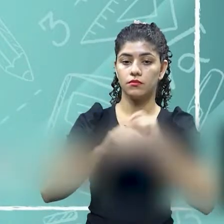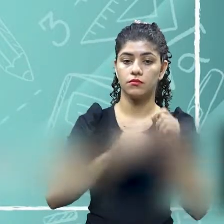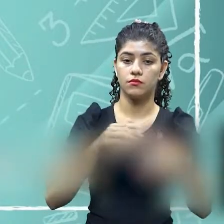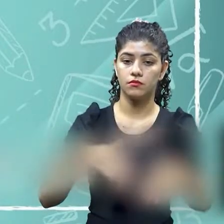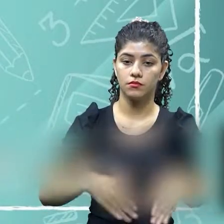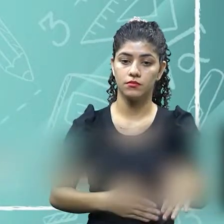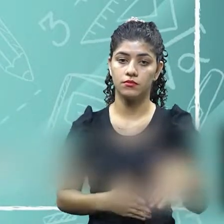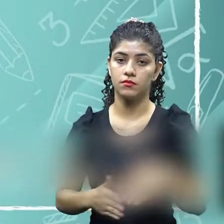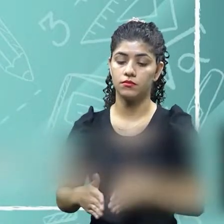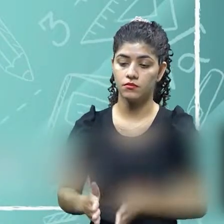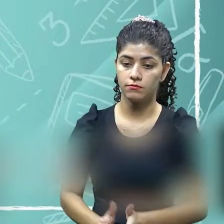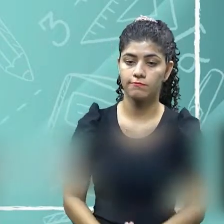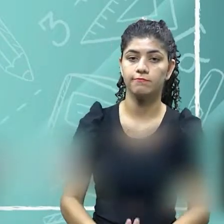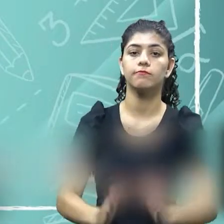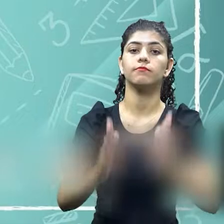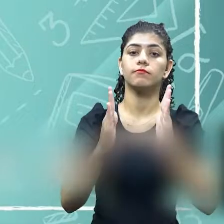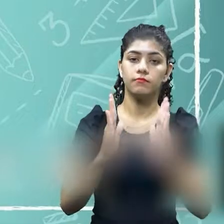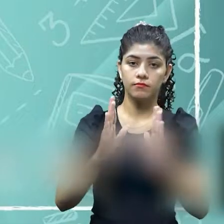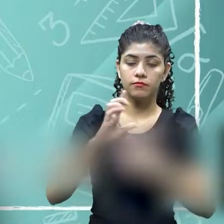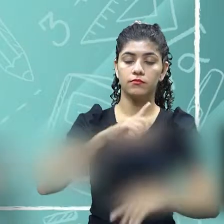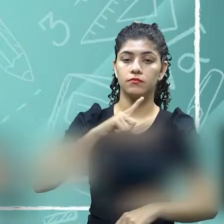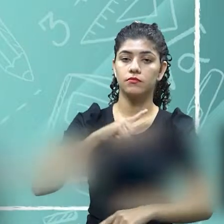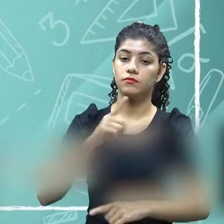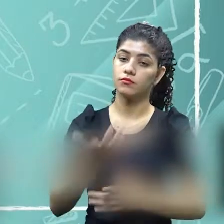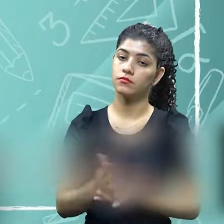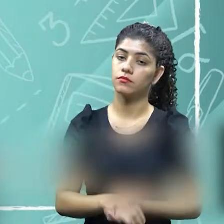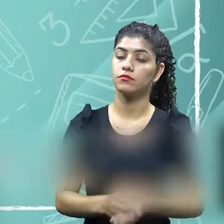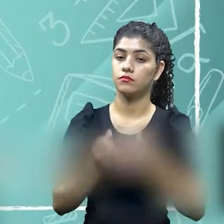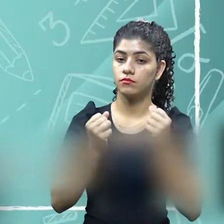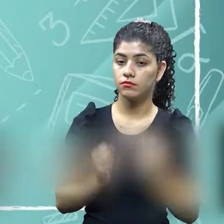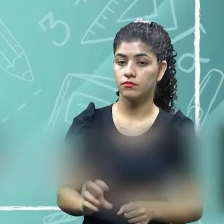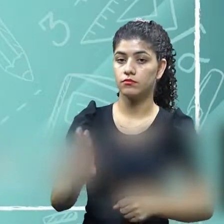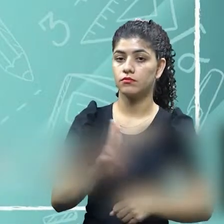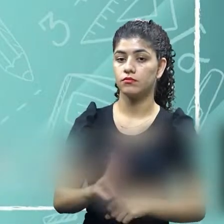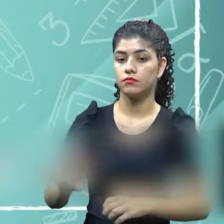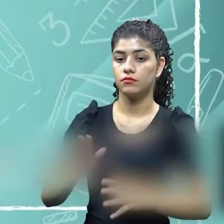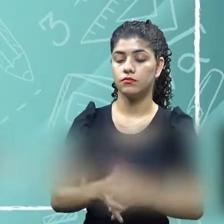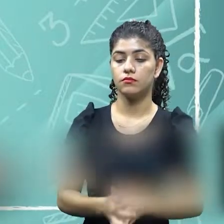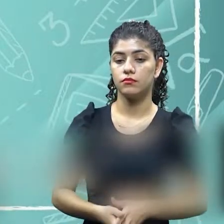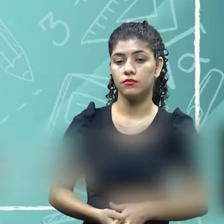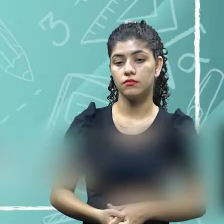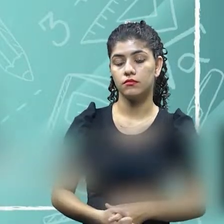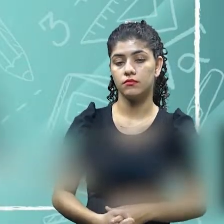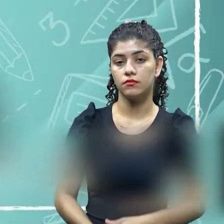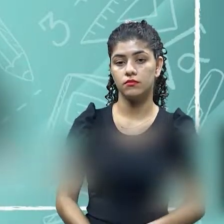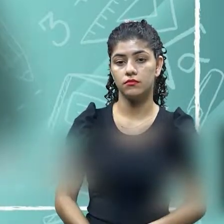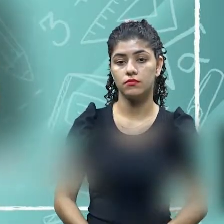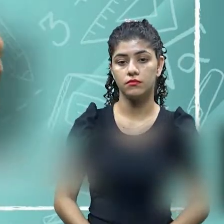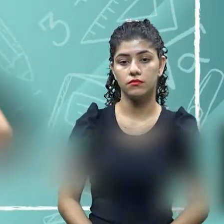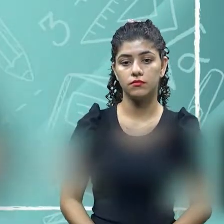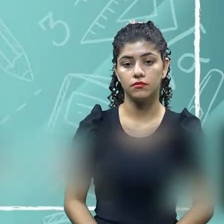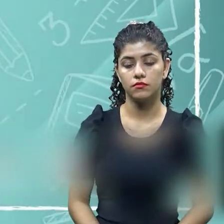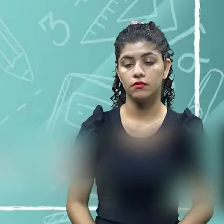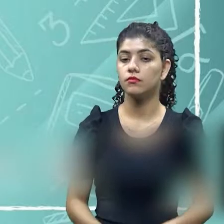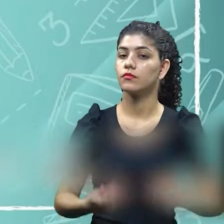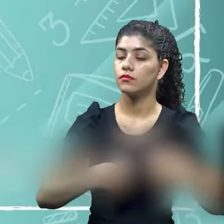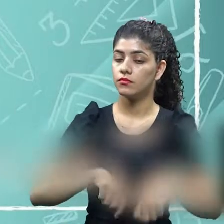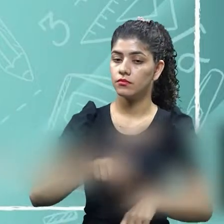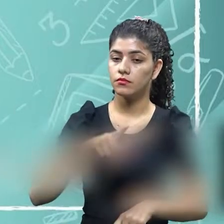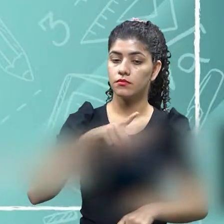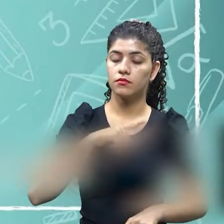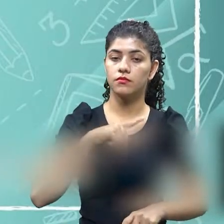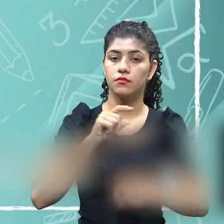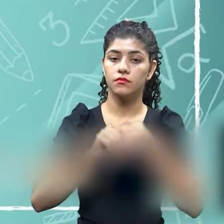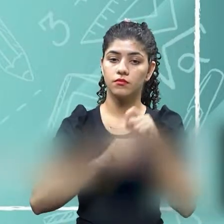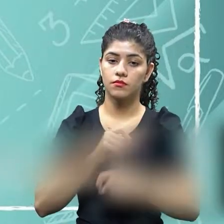A malha ferroviária, ou seja, os trilhos para ter acesso aos países. Então, se tiver uma fronteira onde